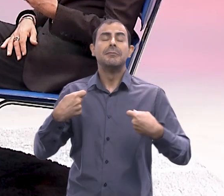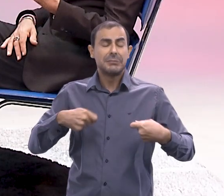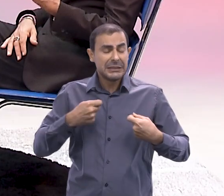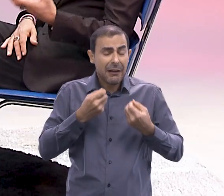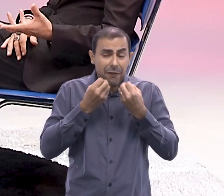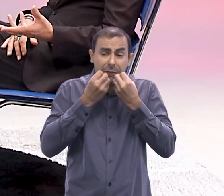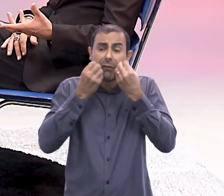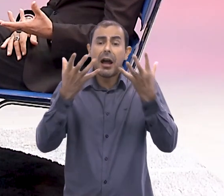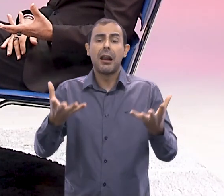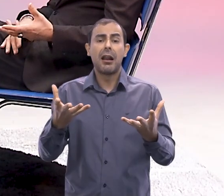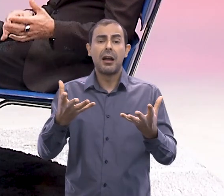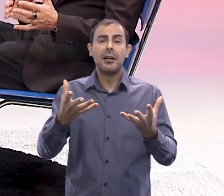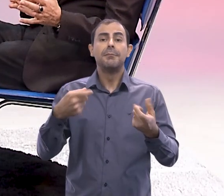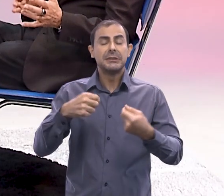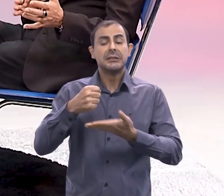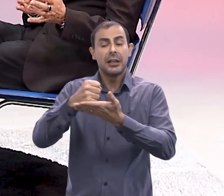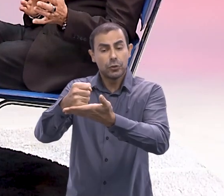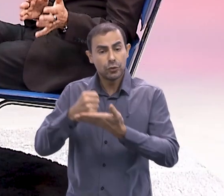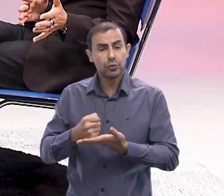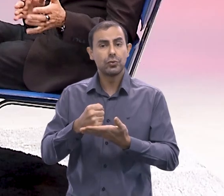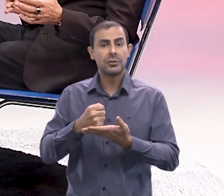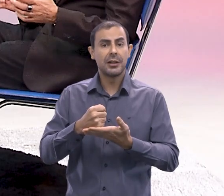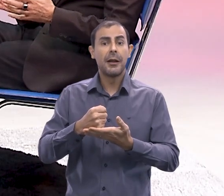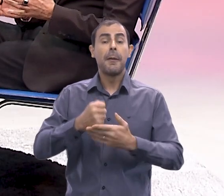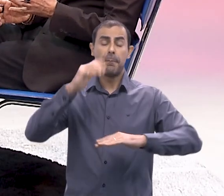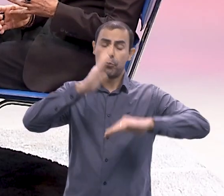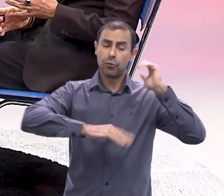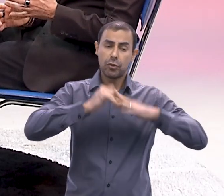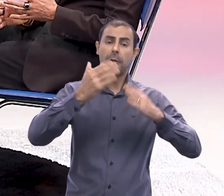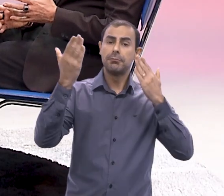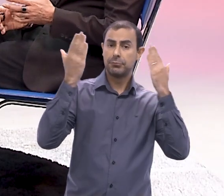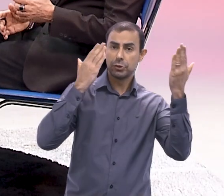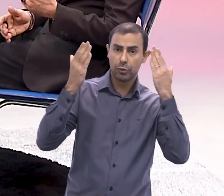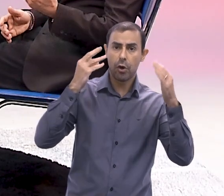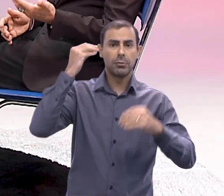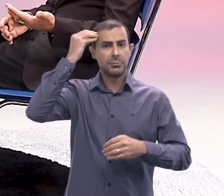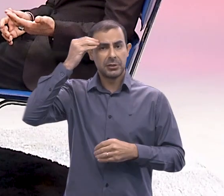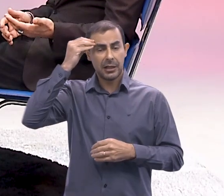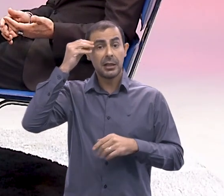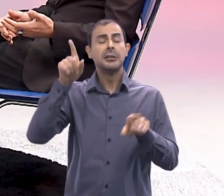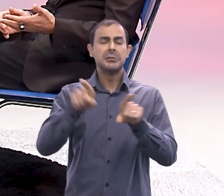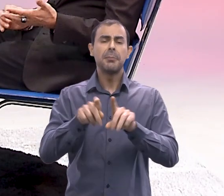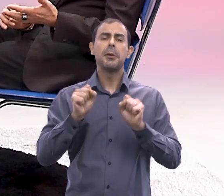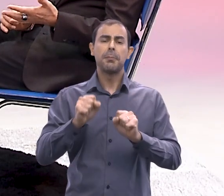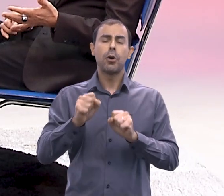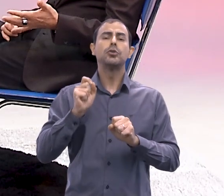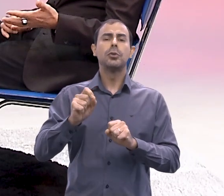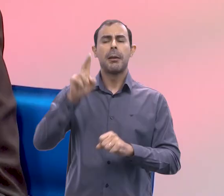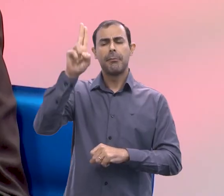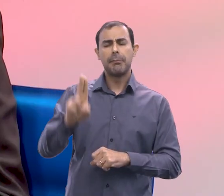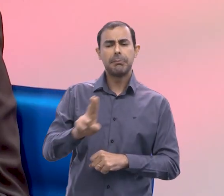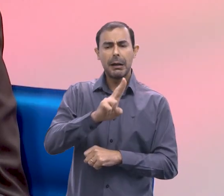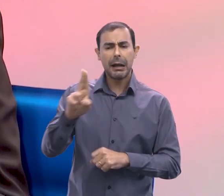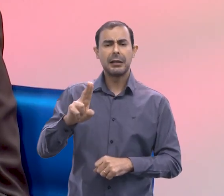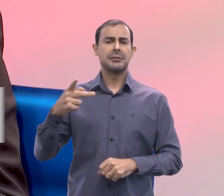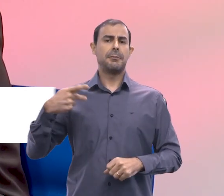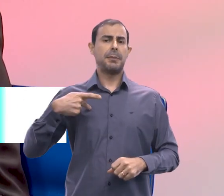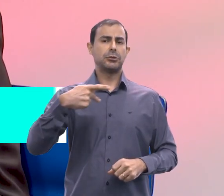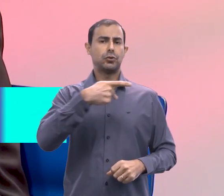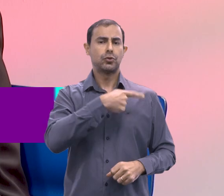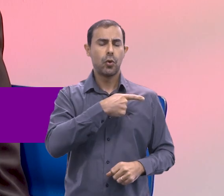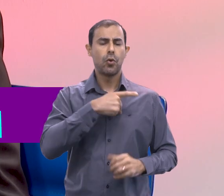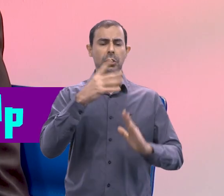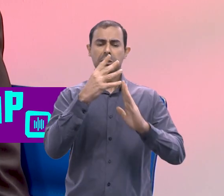dor, buscarmos ajuda, tanto com profissionais como psicólogo, psiquiatra, mas você pode procurar um padre, um pastor, um